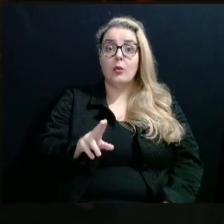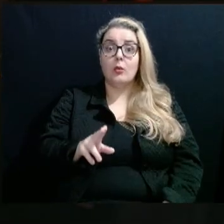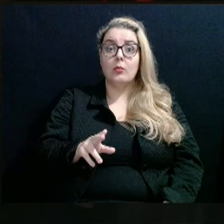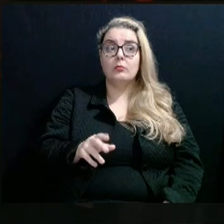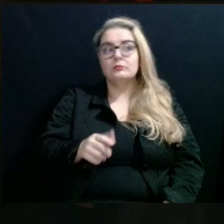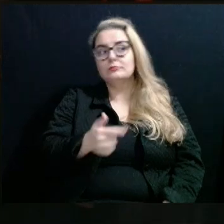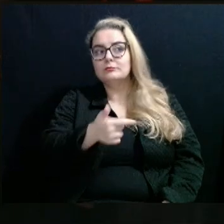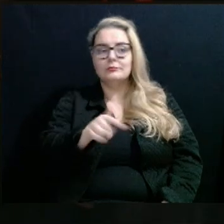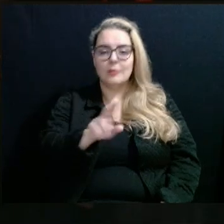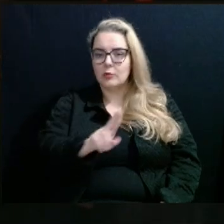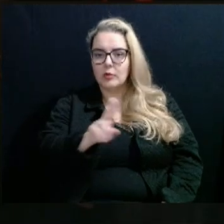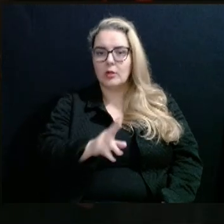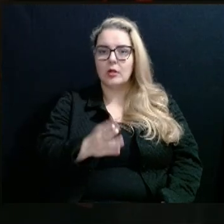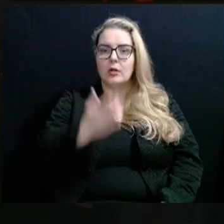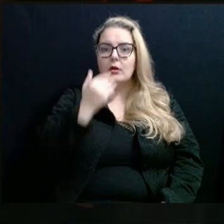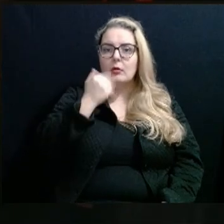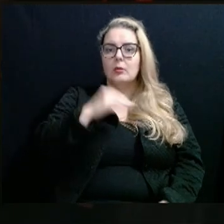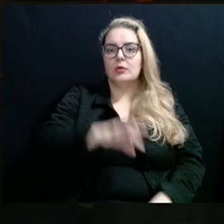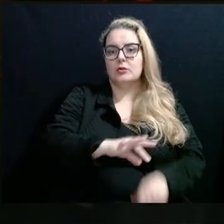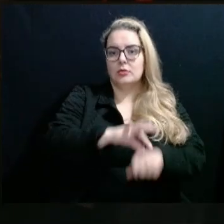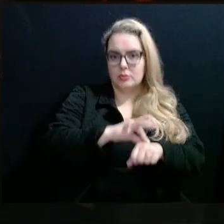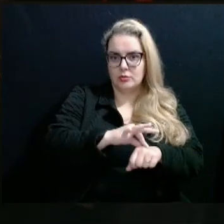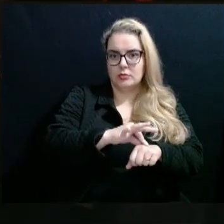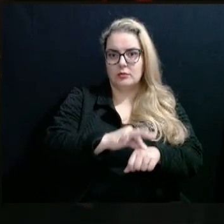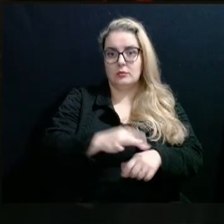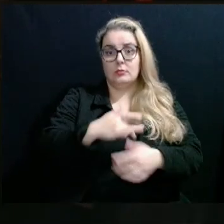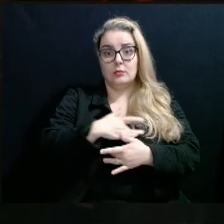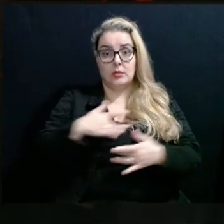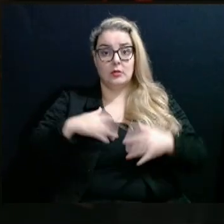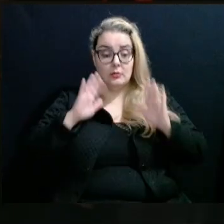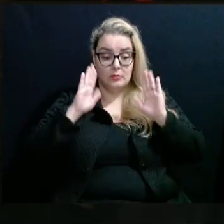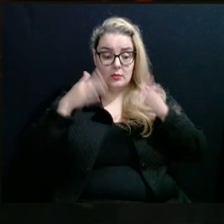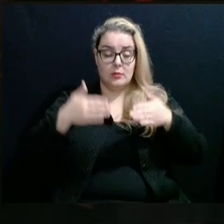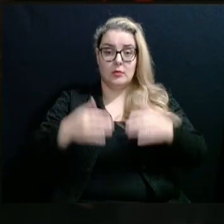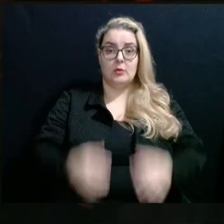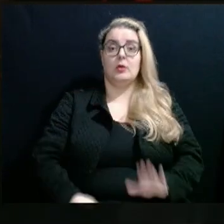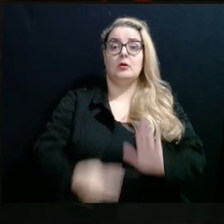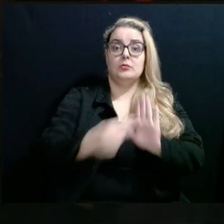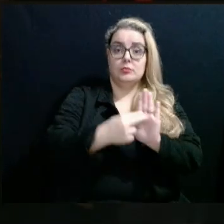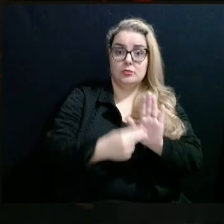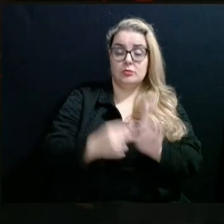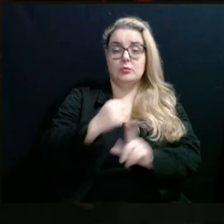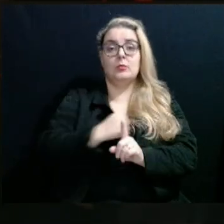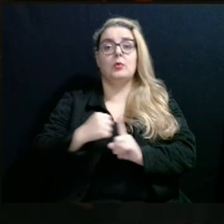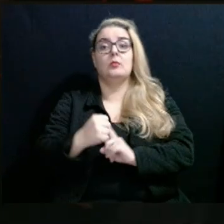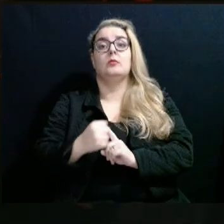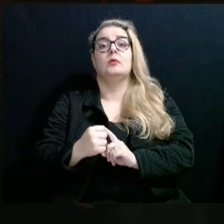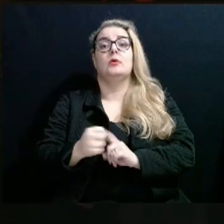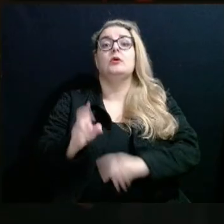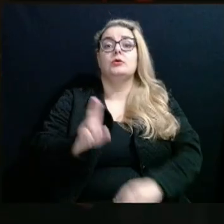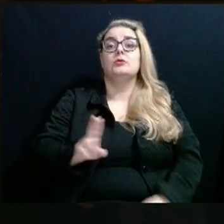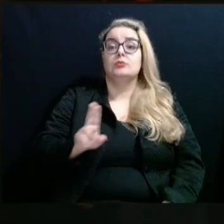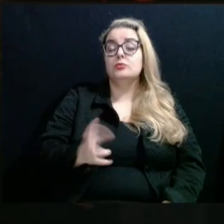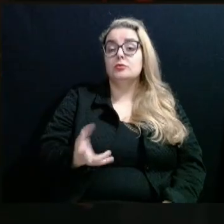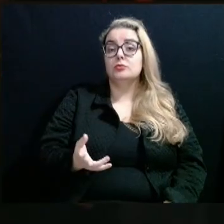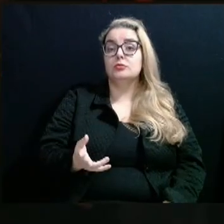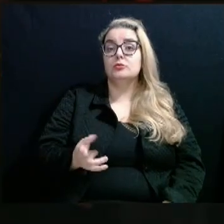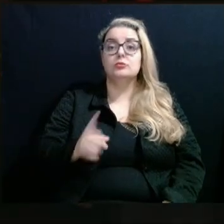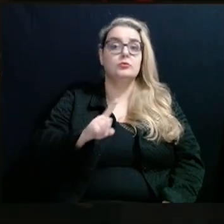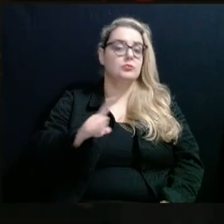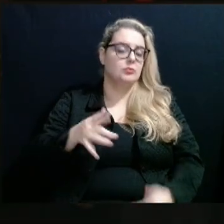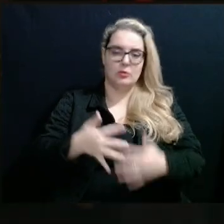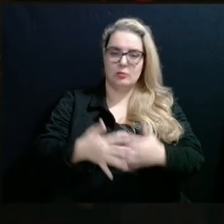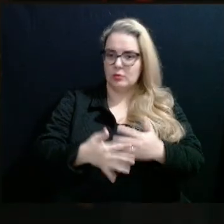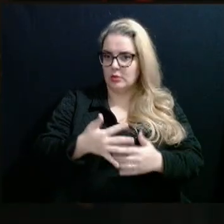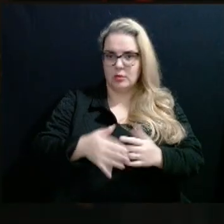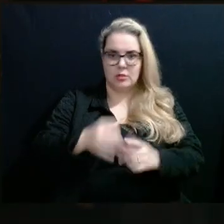Embora o veganismo possa desafiar normas sociais e de consumo, ele não impede a sociabilidade. A